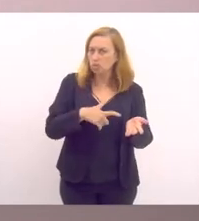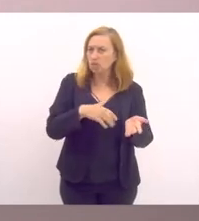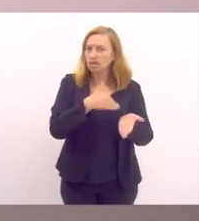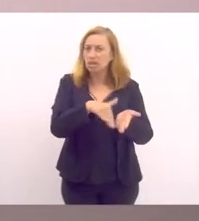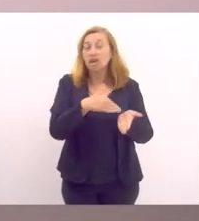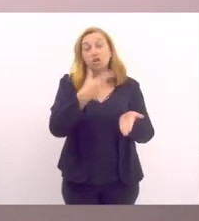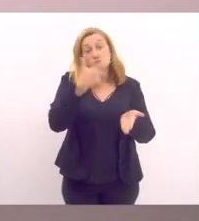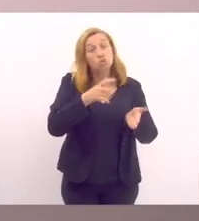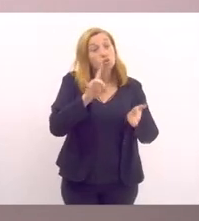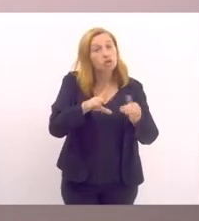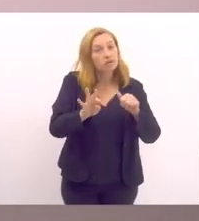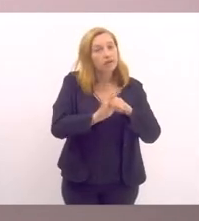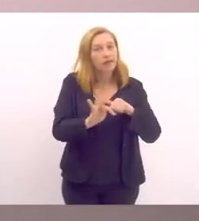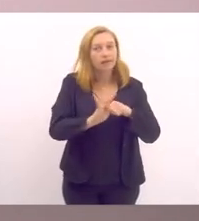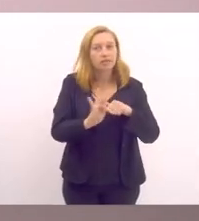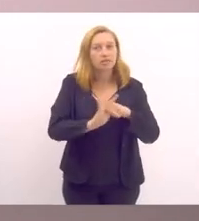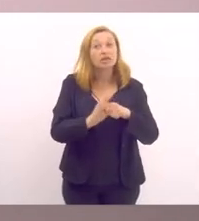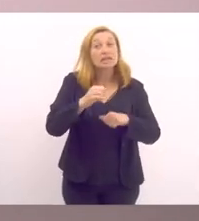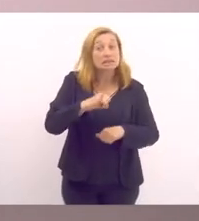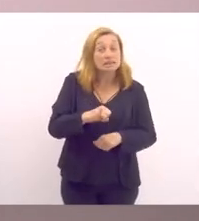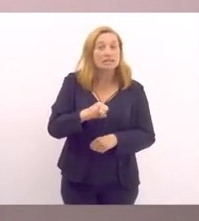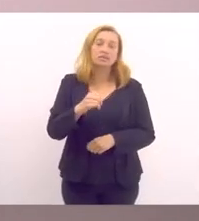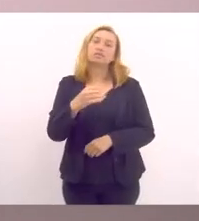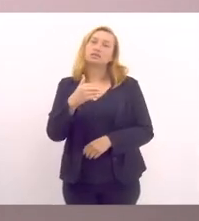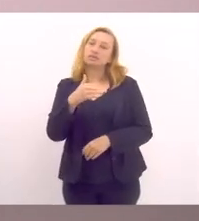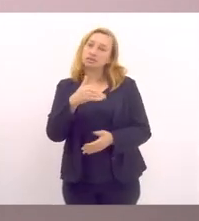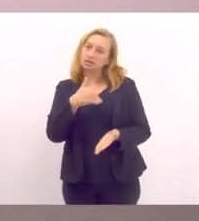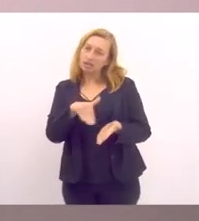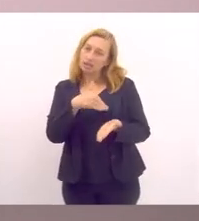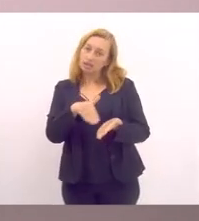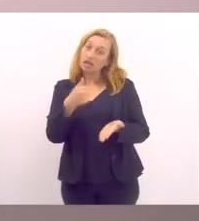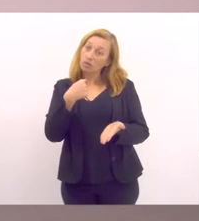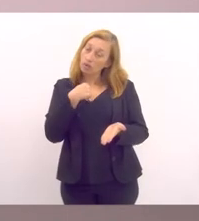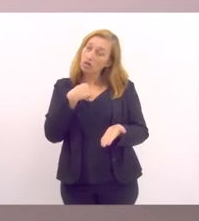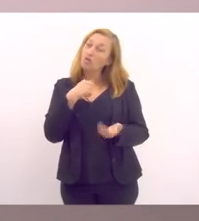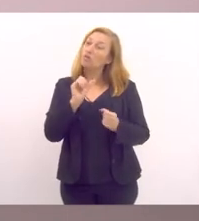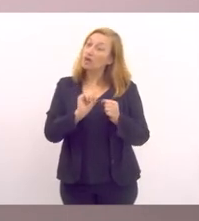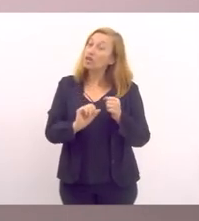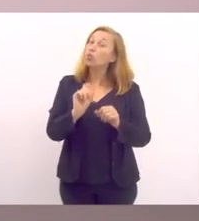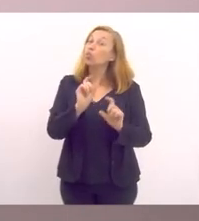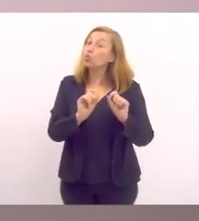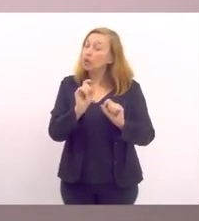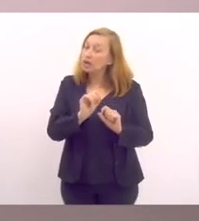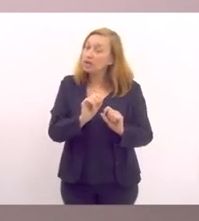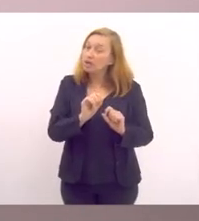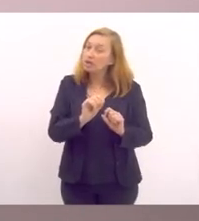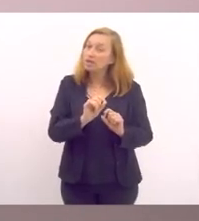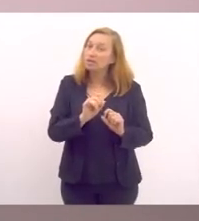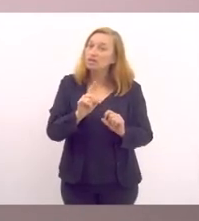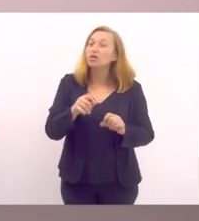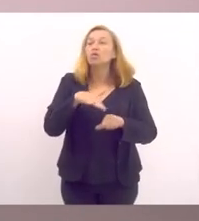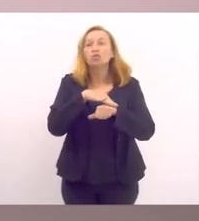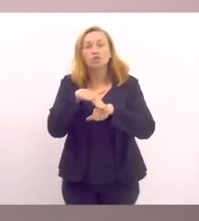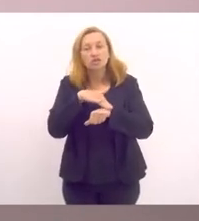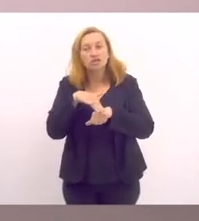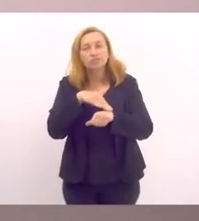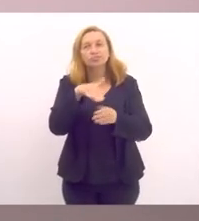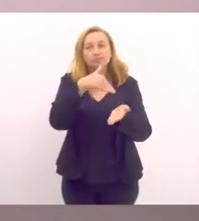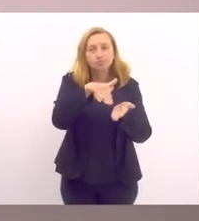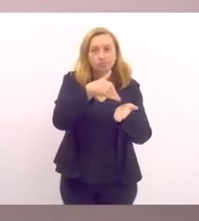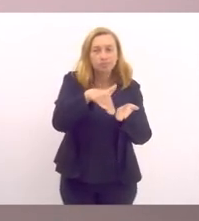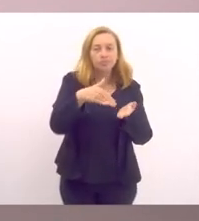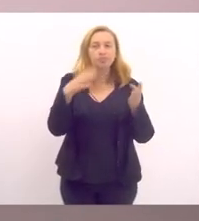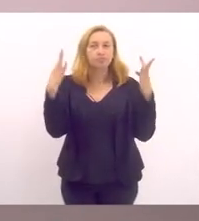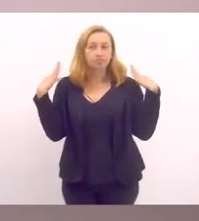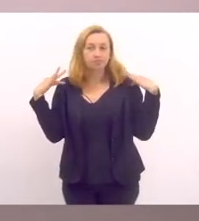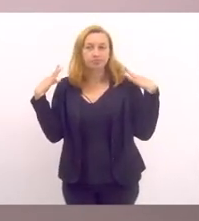dei uma observação. Pô, se eu fosse o secretário, eu faria o seguinte, eu traria, conversaria com o secretário de Estado de Cultura